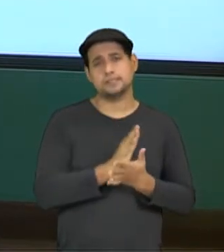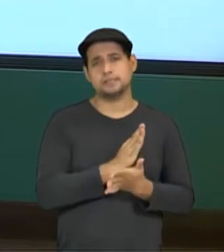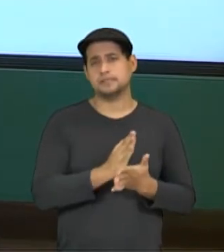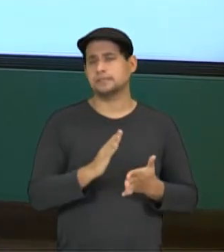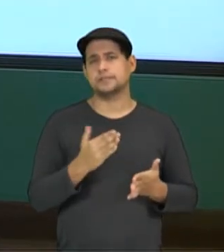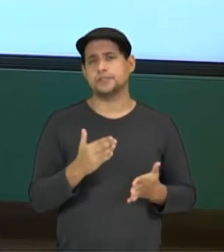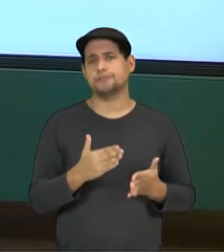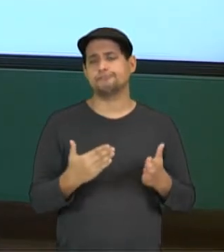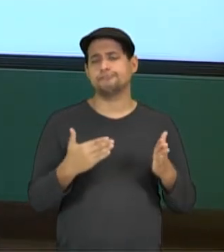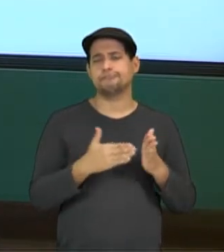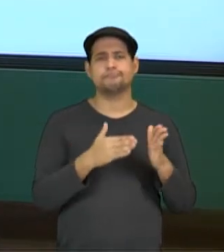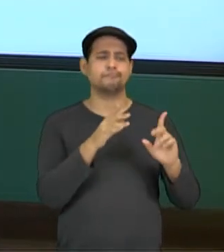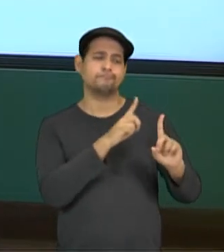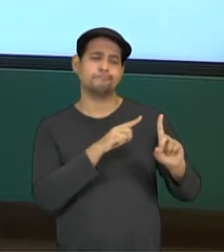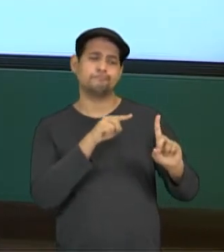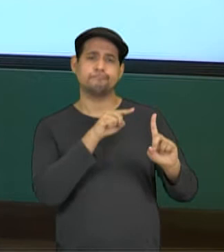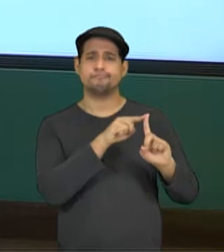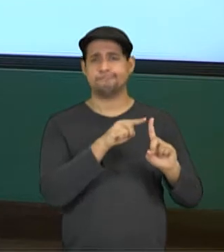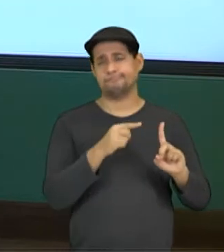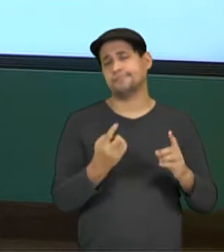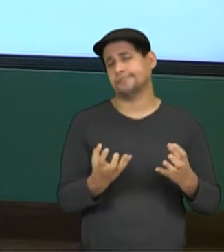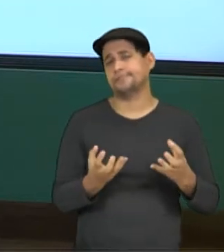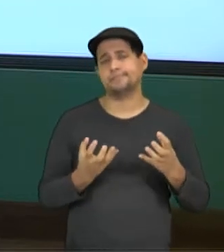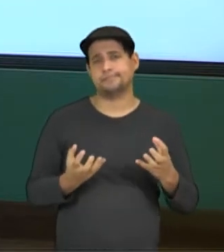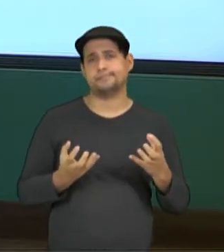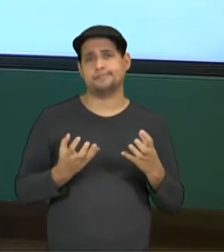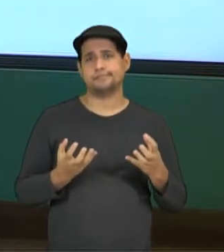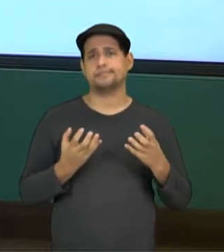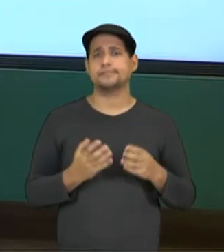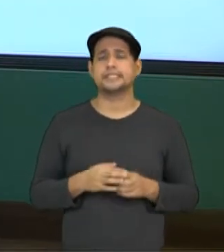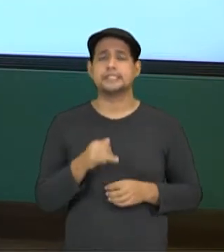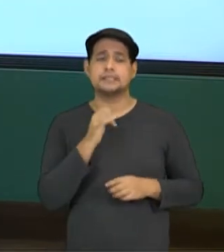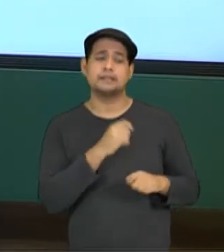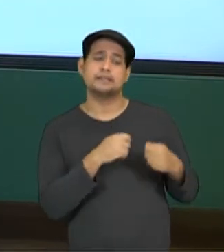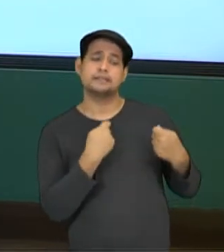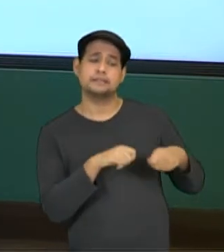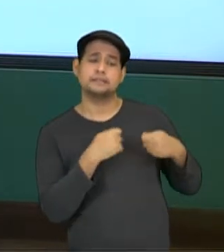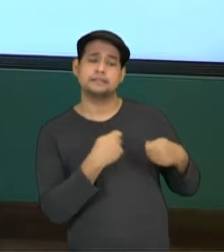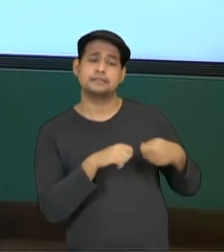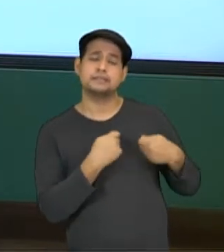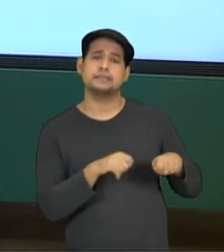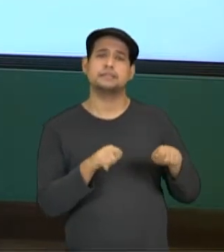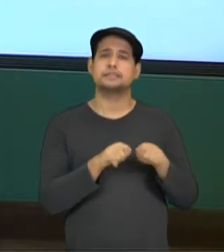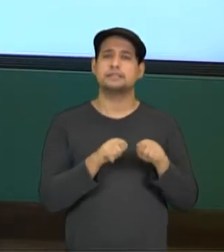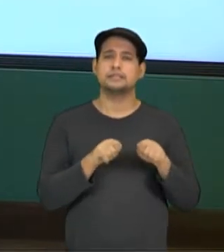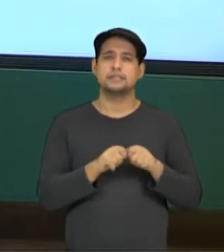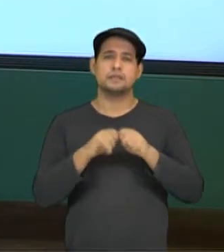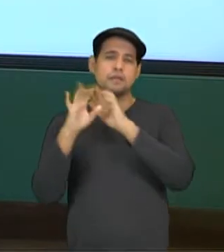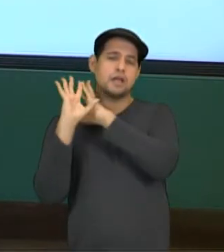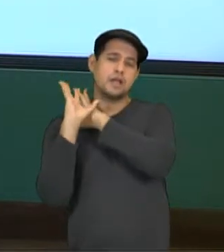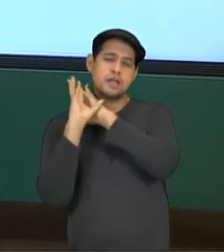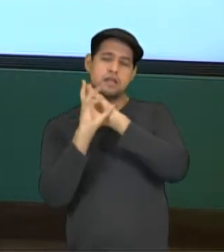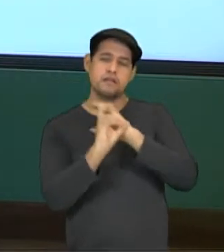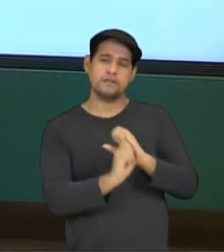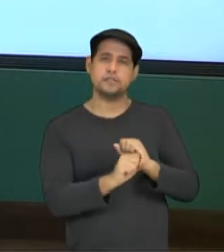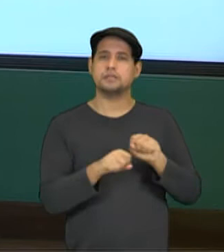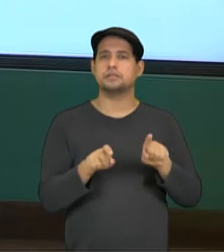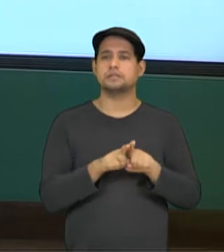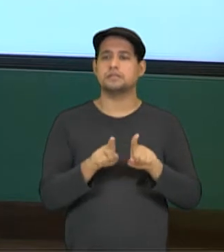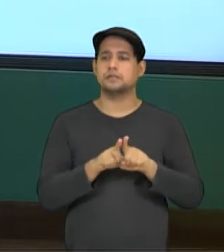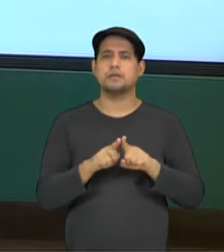não atingimos o objetivo desejado, né? Então, a gente precisa fazer uma revisão do caminho que